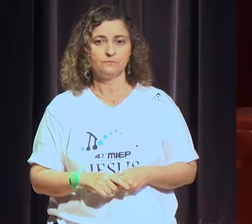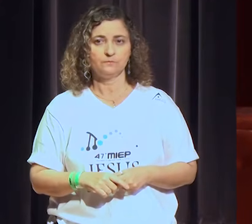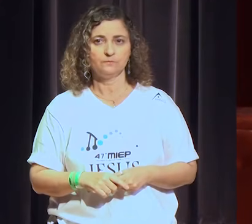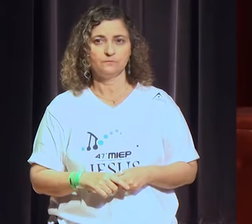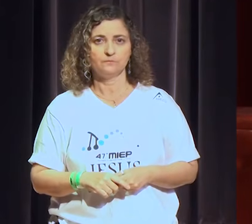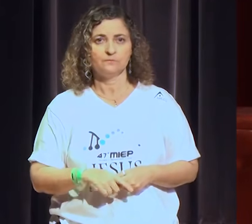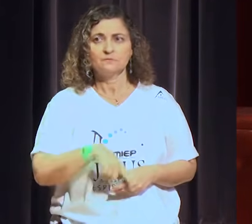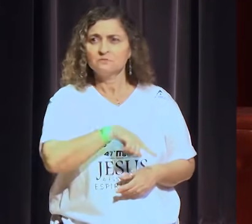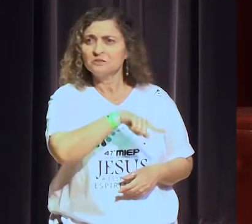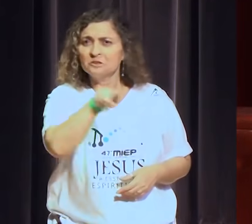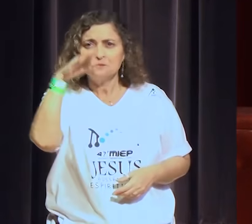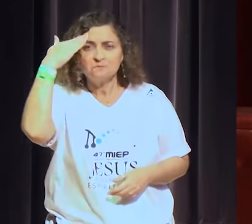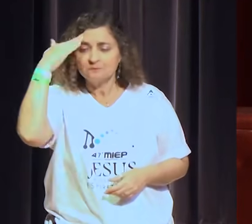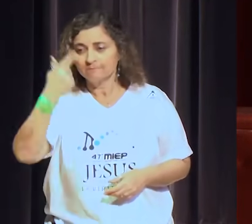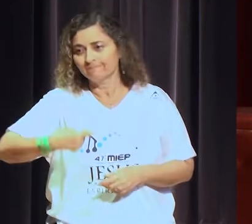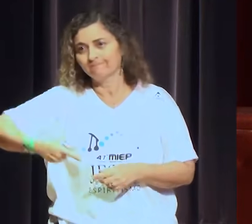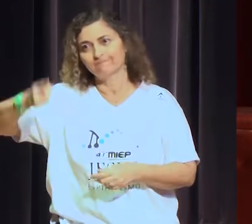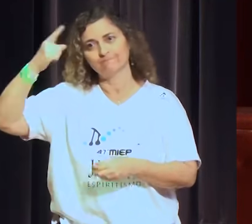Volta.